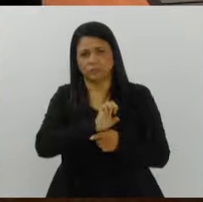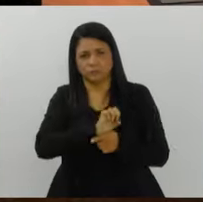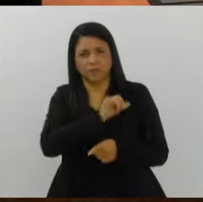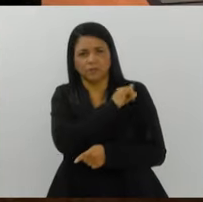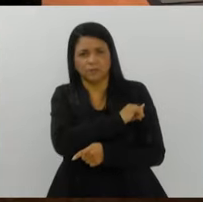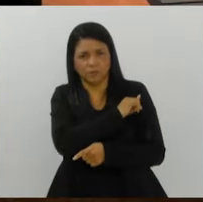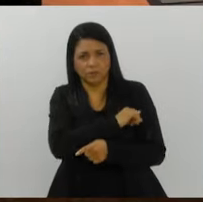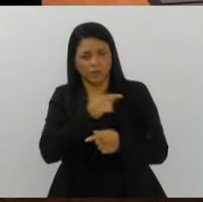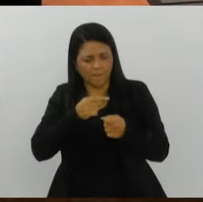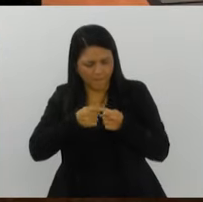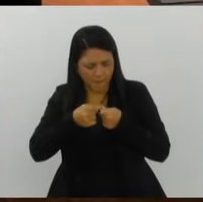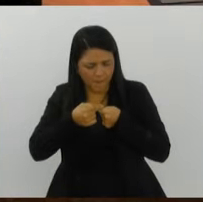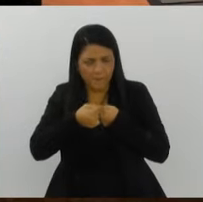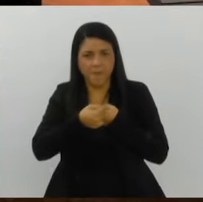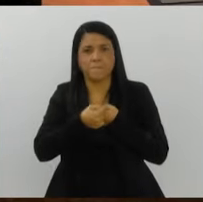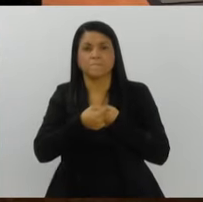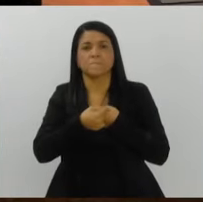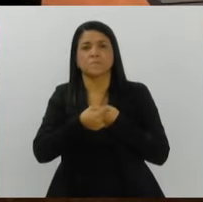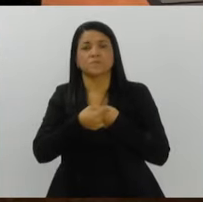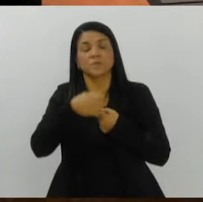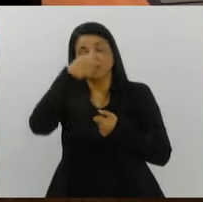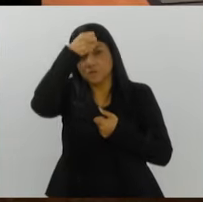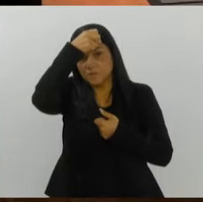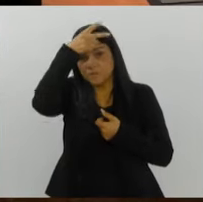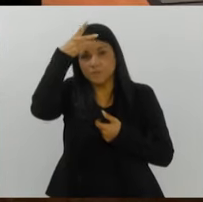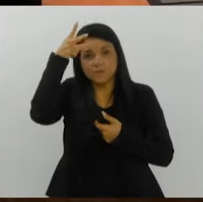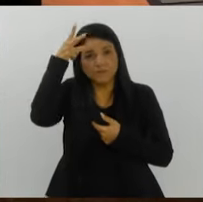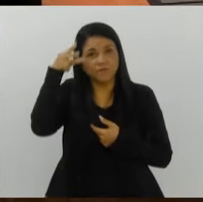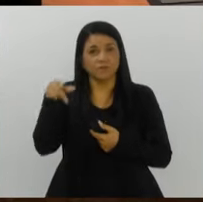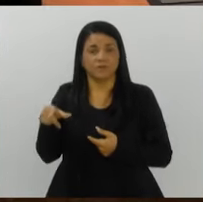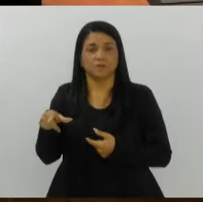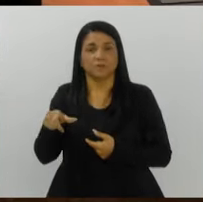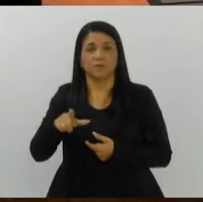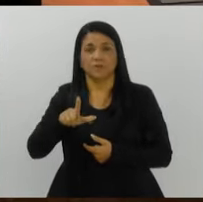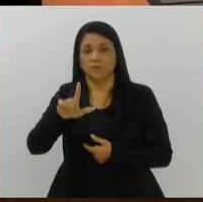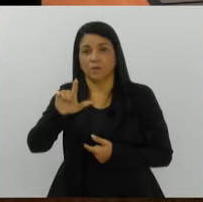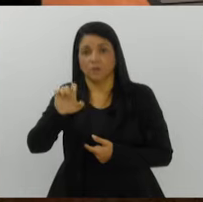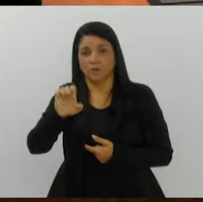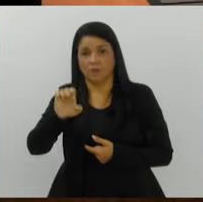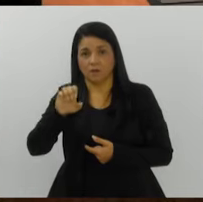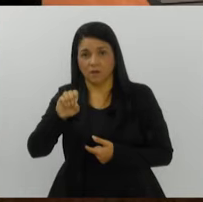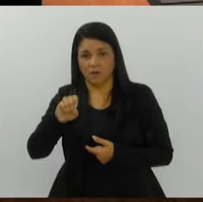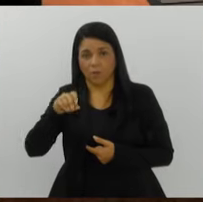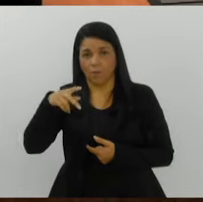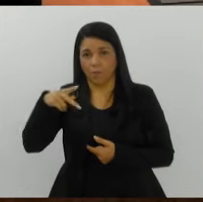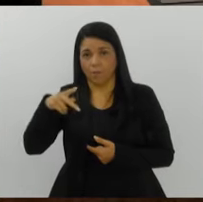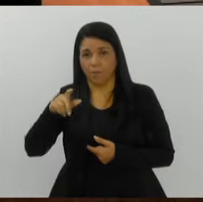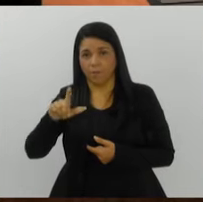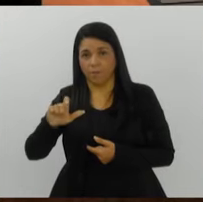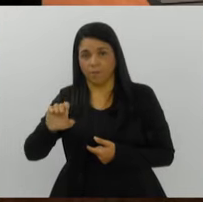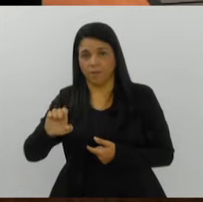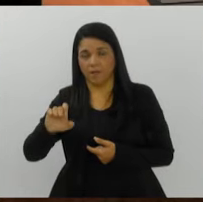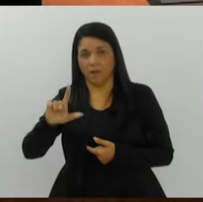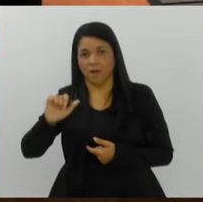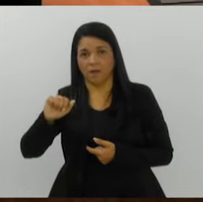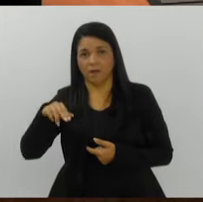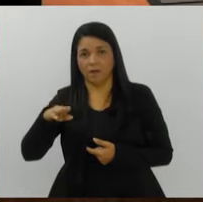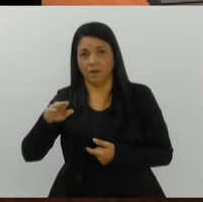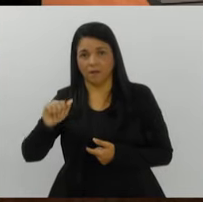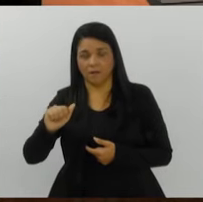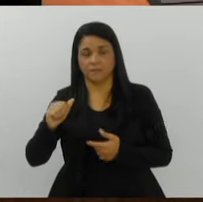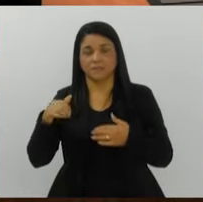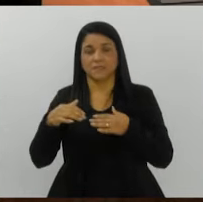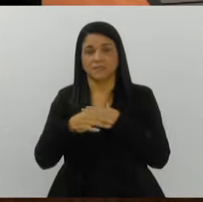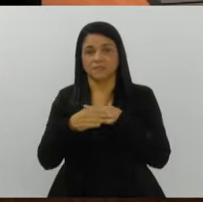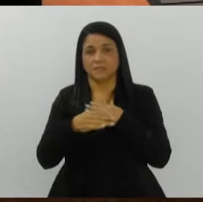região passam, que é o prefeito Léo Pelanca, de Italva. Então, fico muito feliz